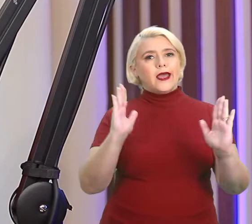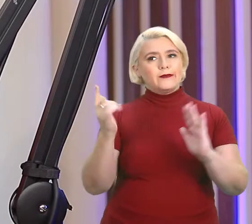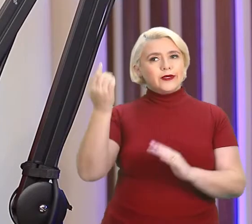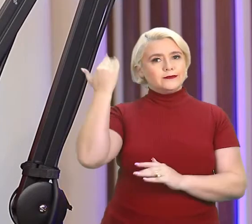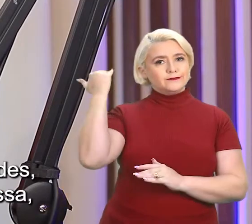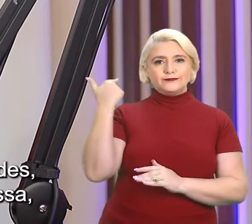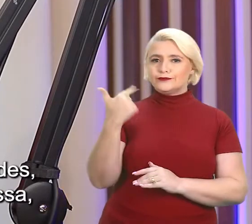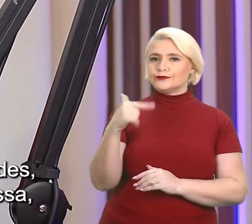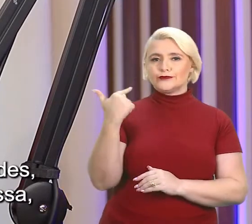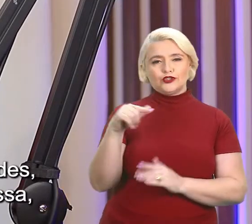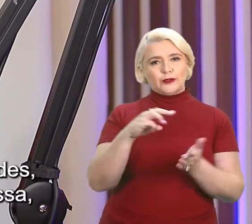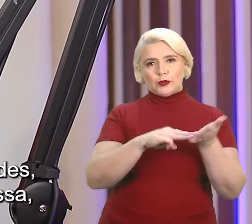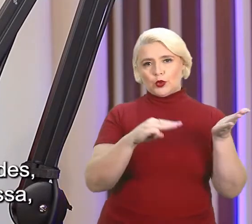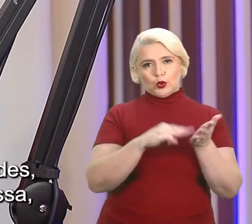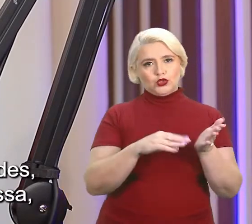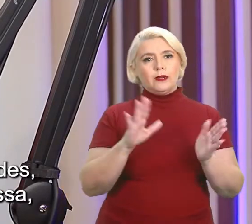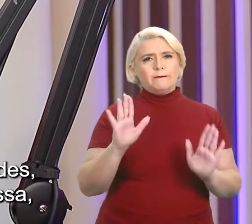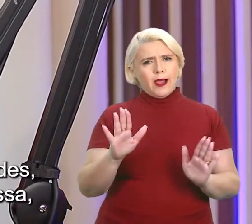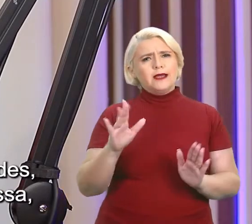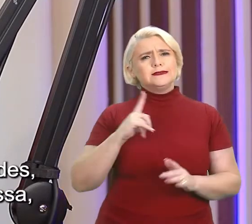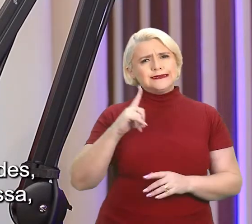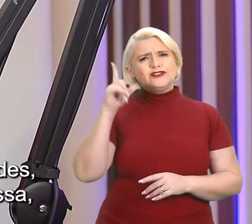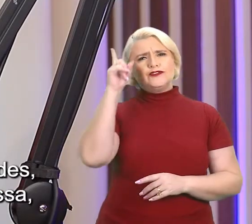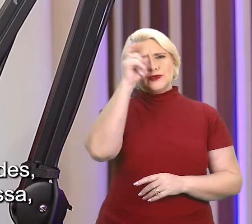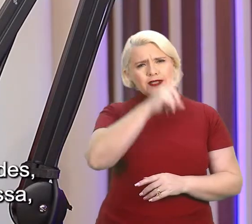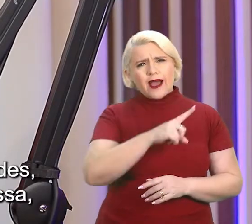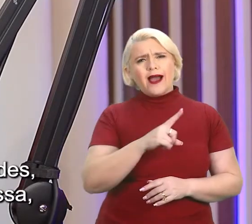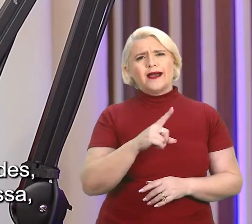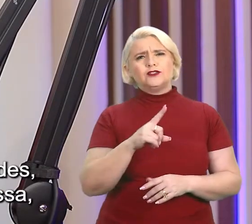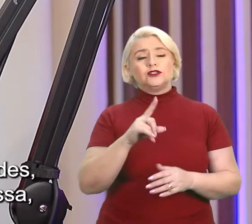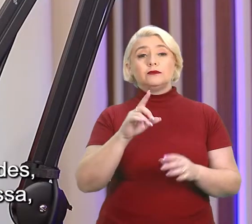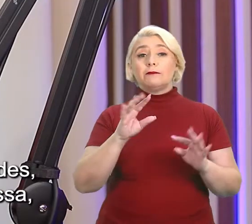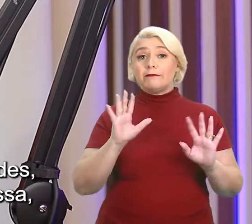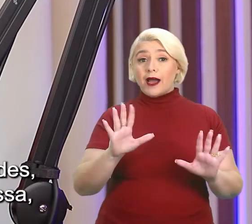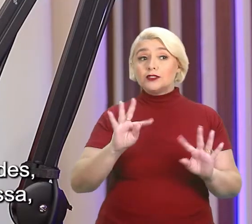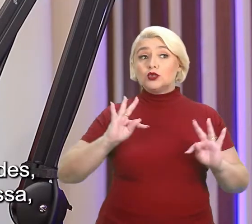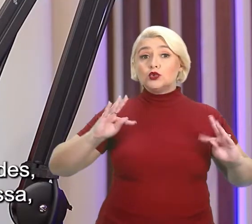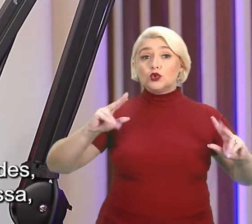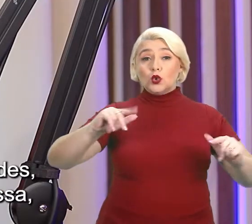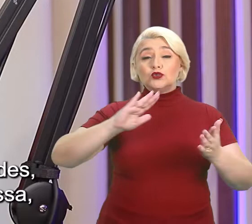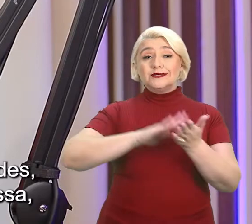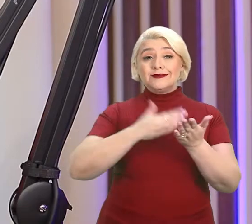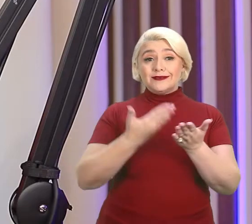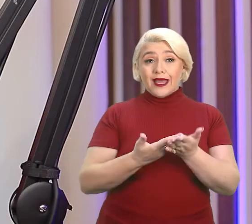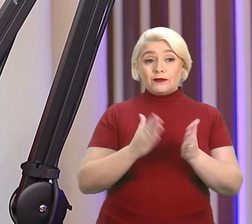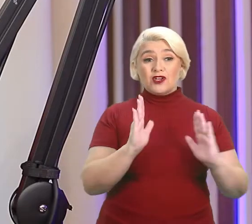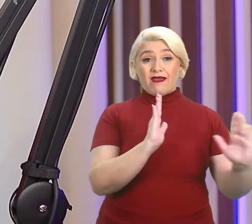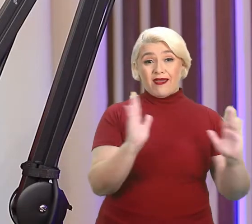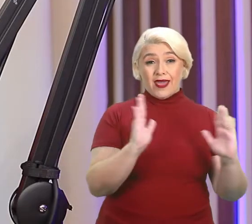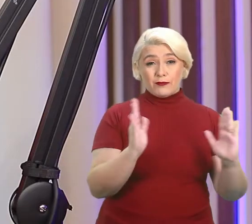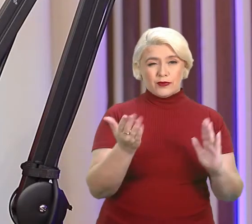tinha. Mas mesmo assim, com todas essas dificuldades, todos os intérpretes que passaram por essa